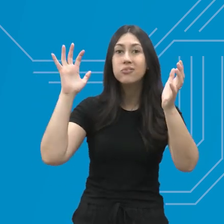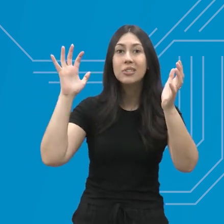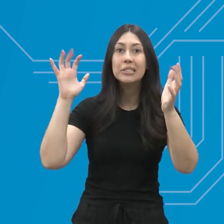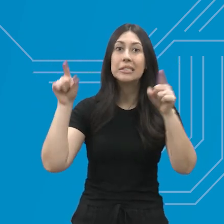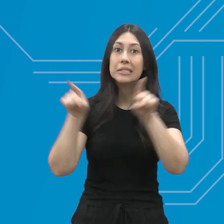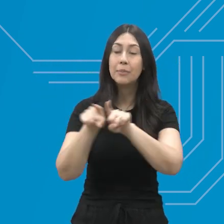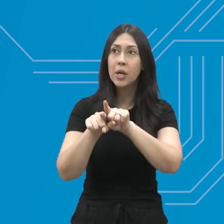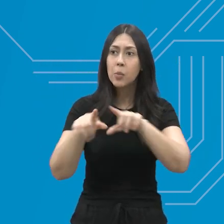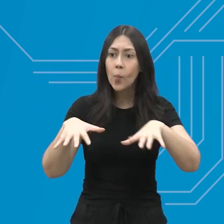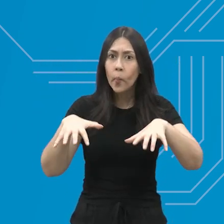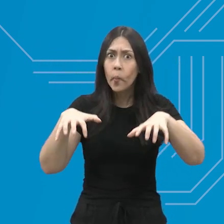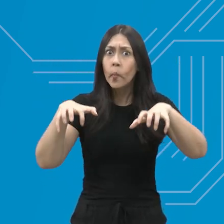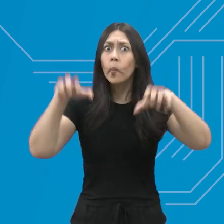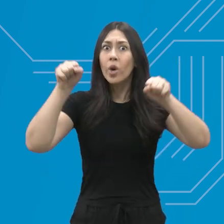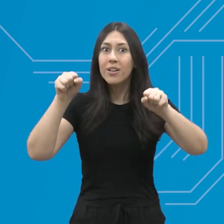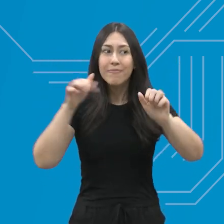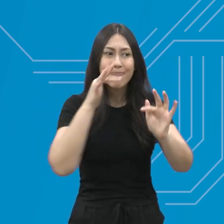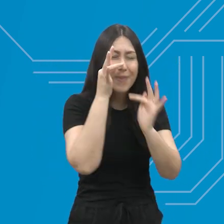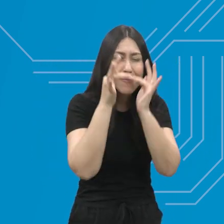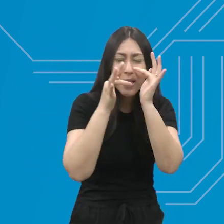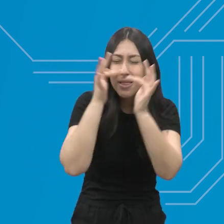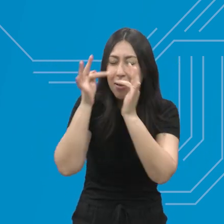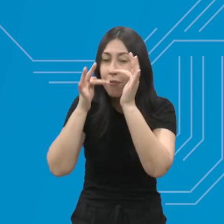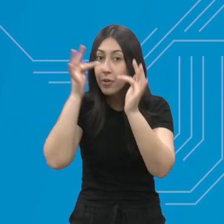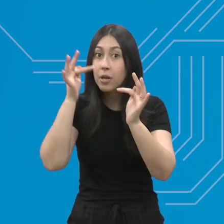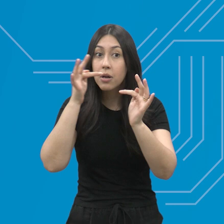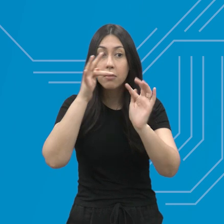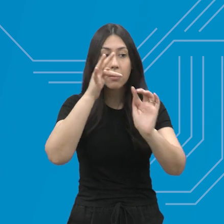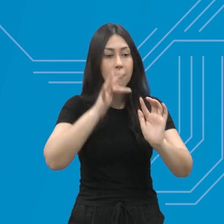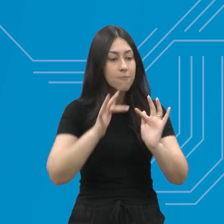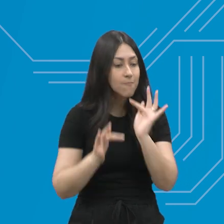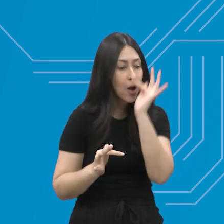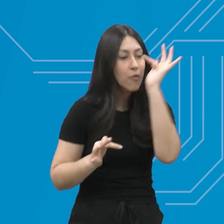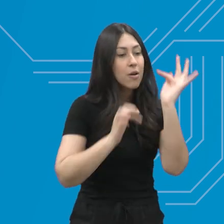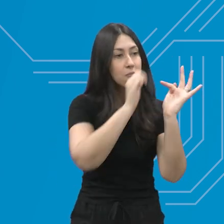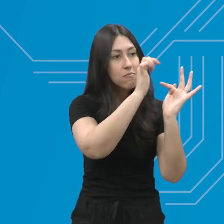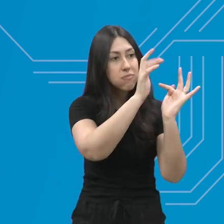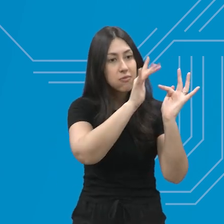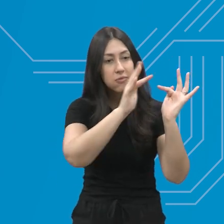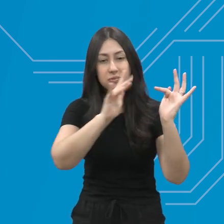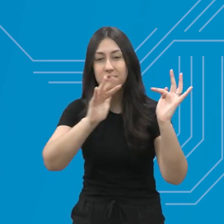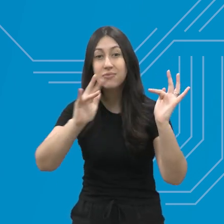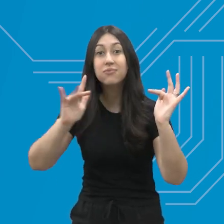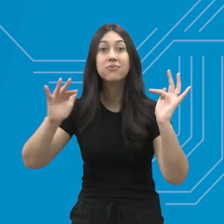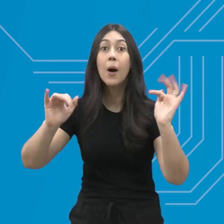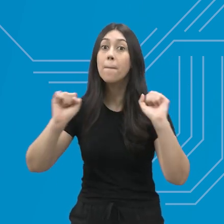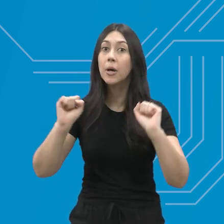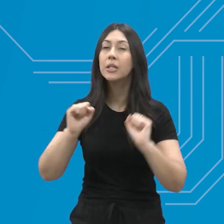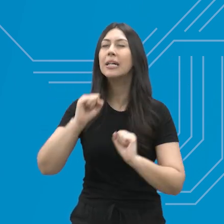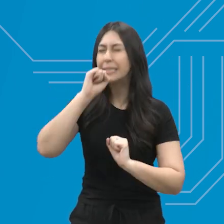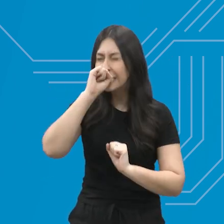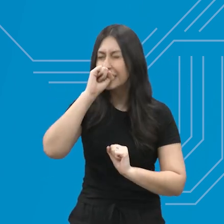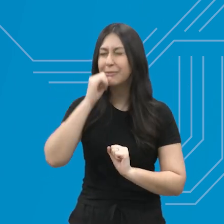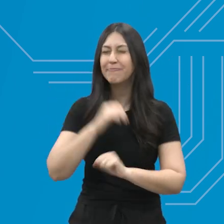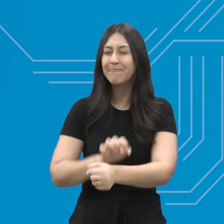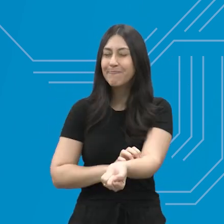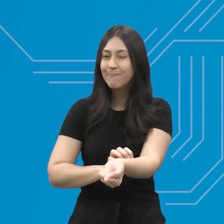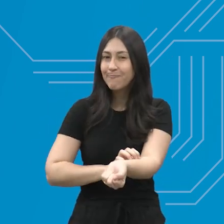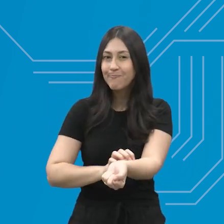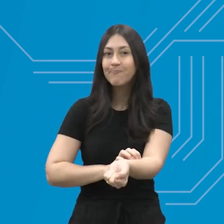de temperatura, umidade e até mesmo floração. A liberação do pólen pode favorecer